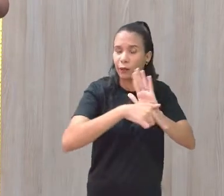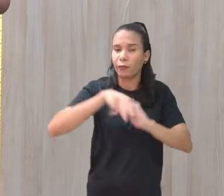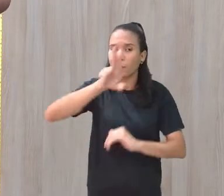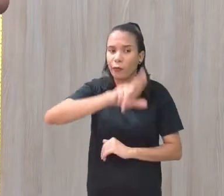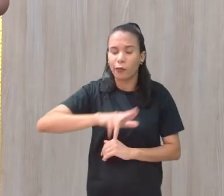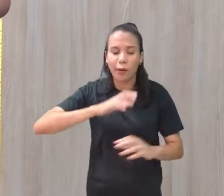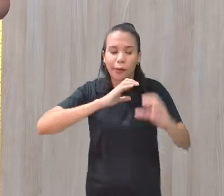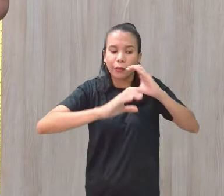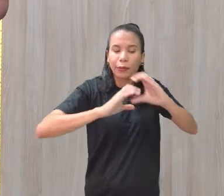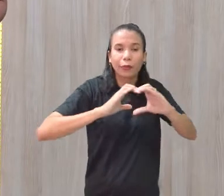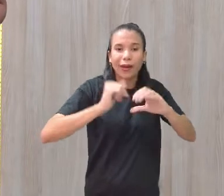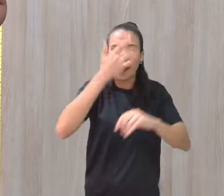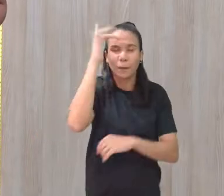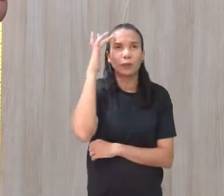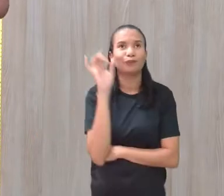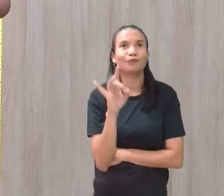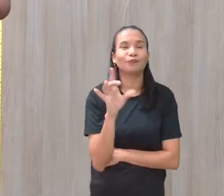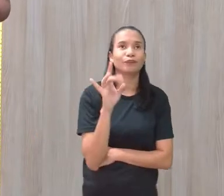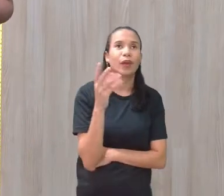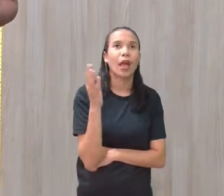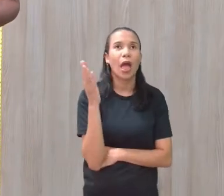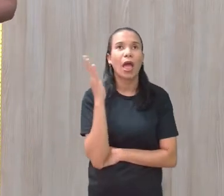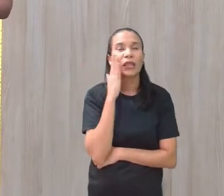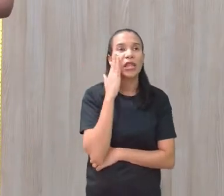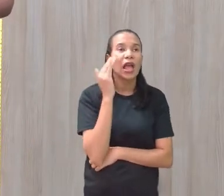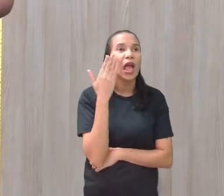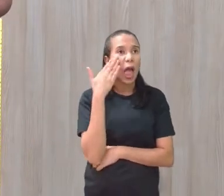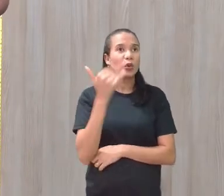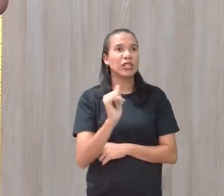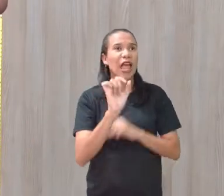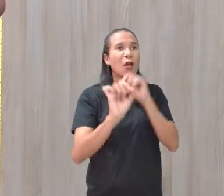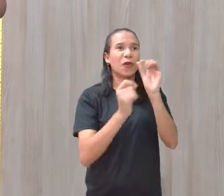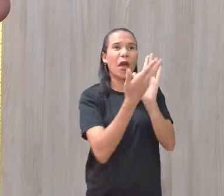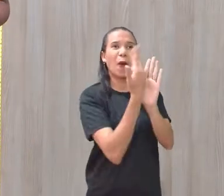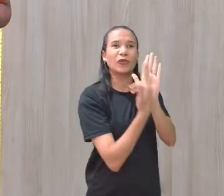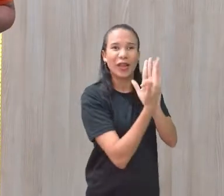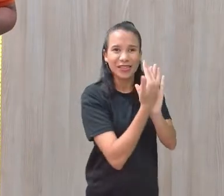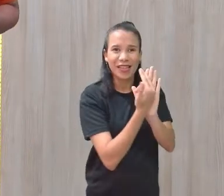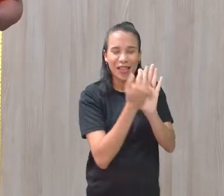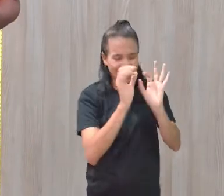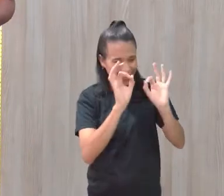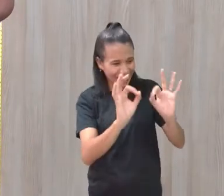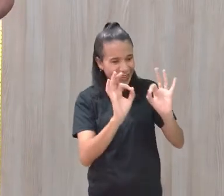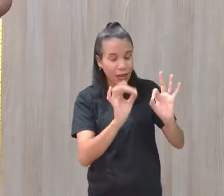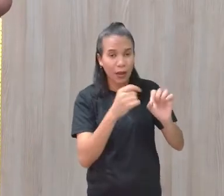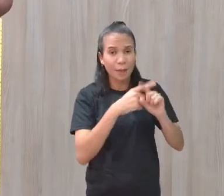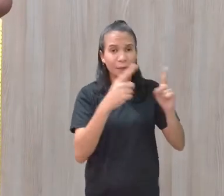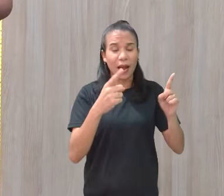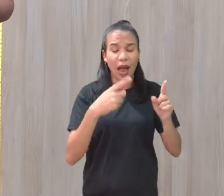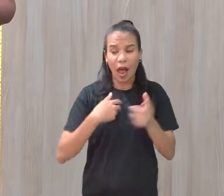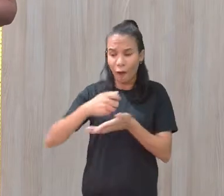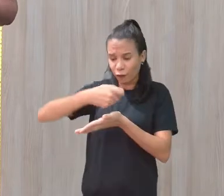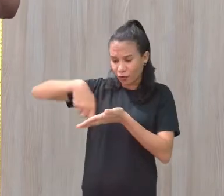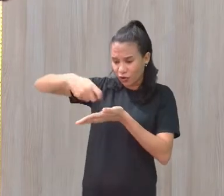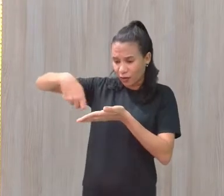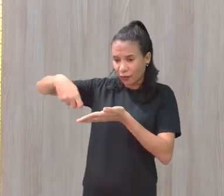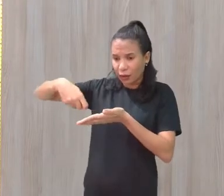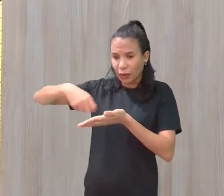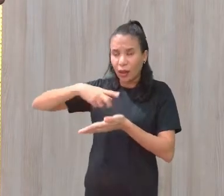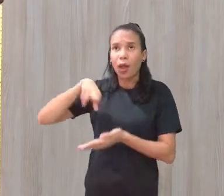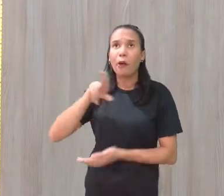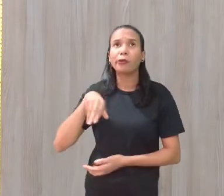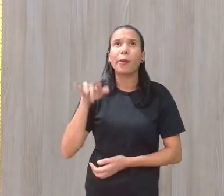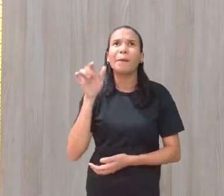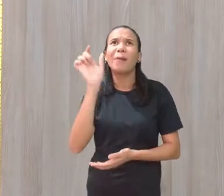linguagem. Não adianta a gente saber o que é charge, que eu vou explicar daqui a pouco, mas se eu for escrever uma charge, usar